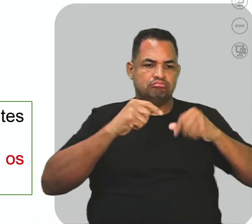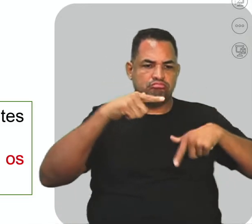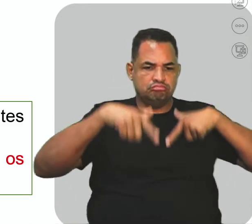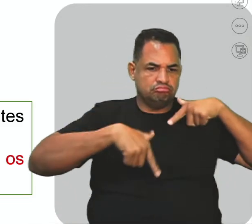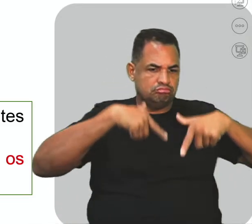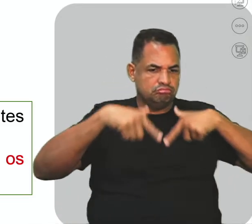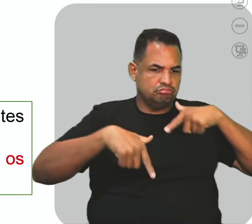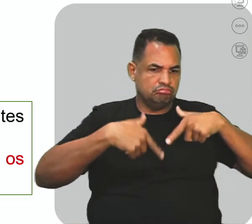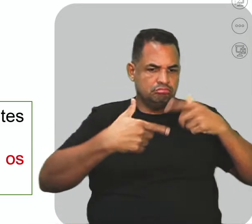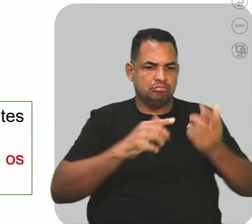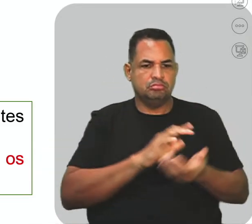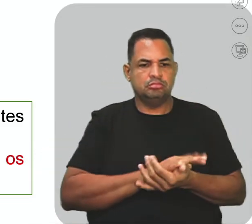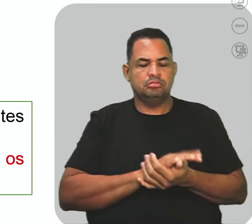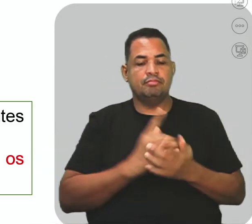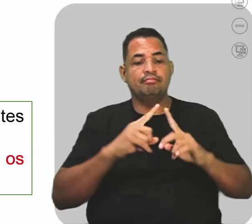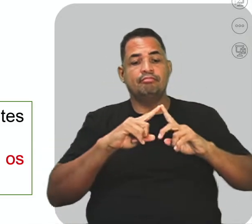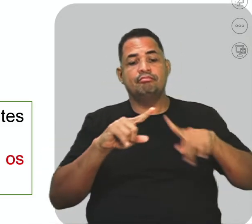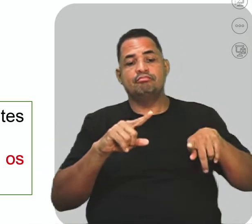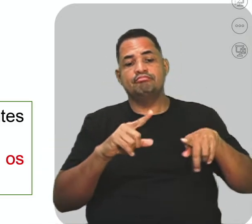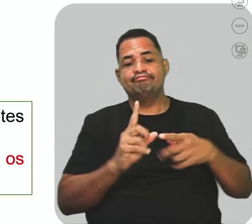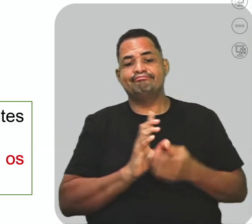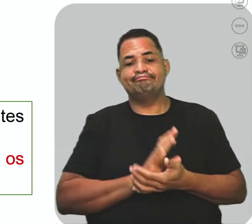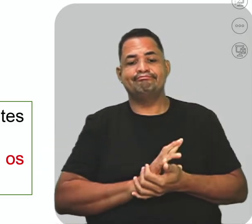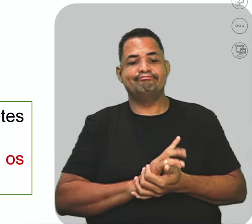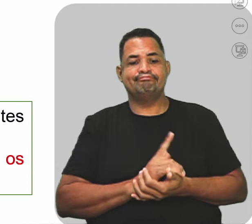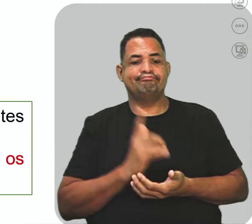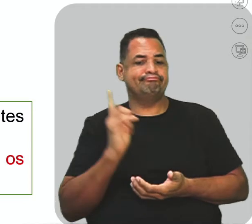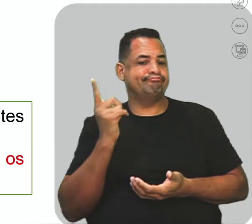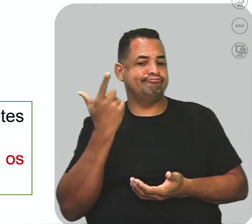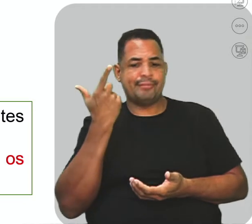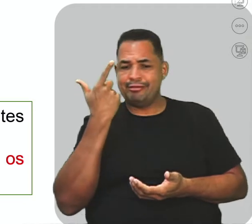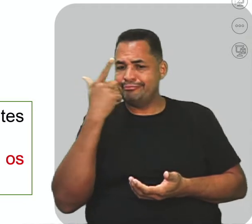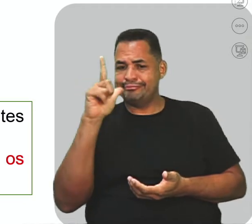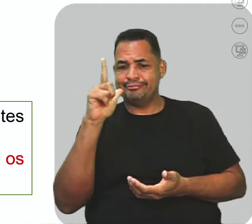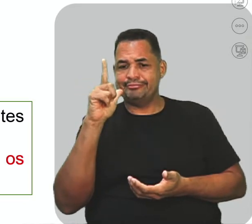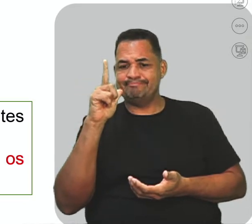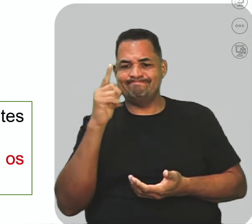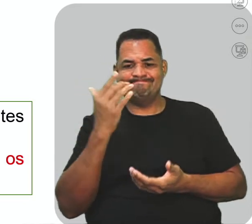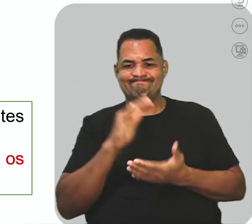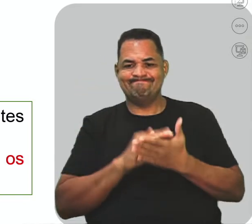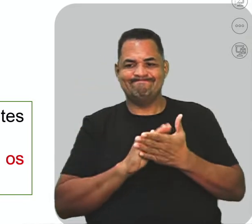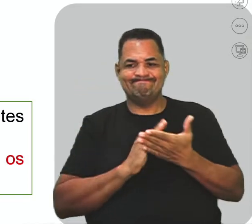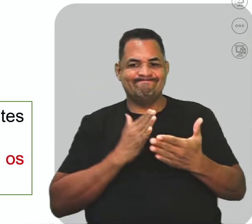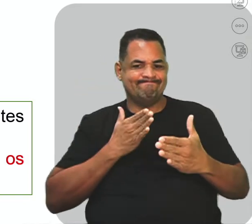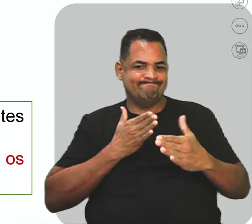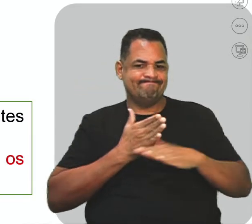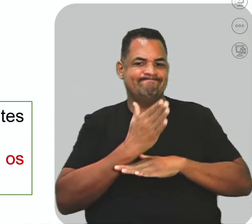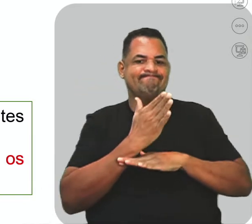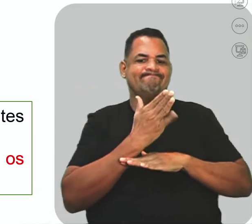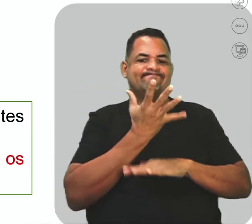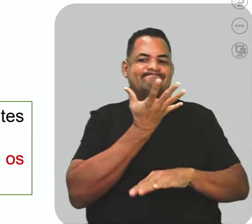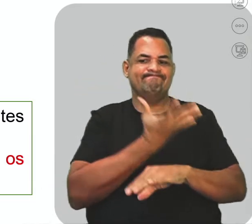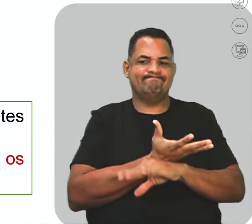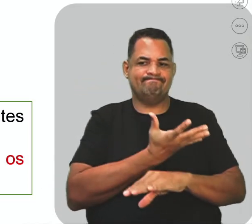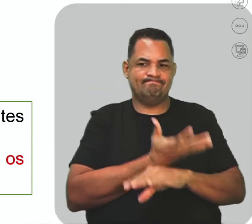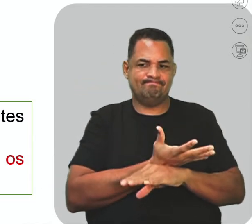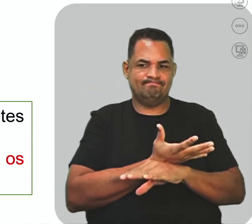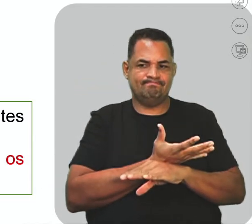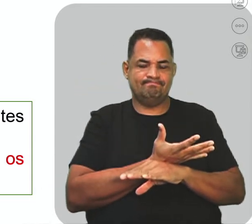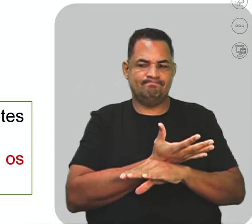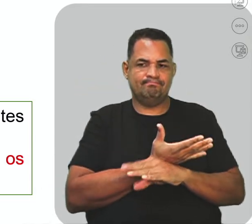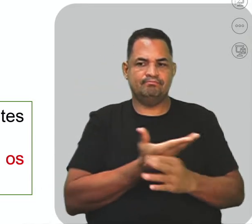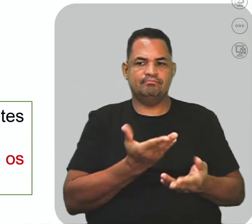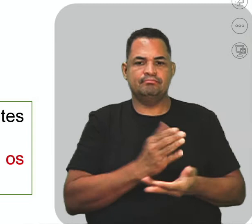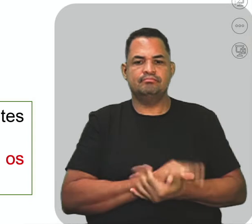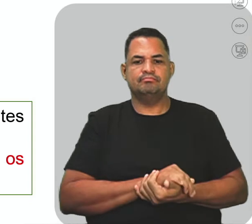os trabalhos, porém, não conseguiu a média na disciplina. Então, vejam que nós temos